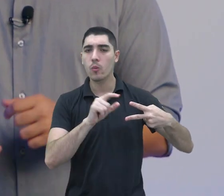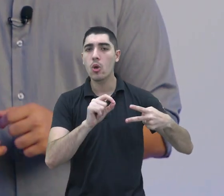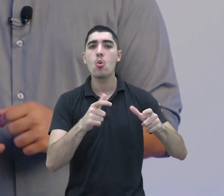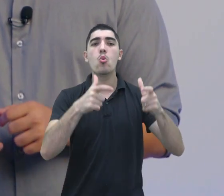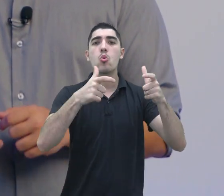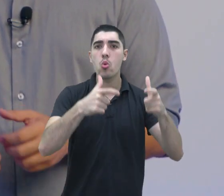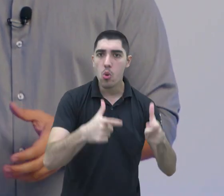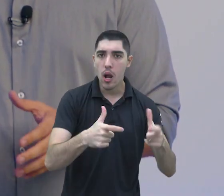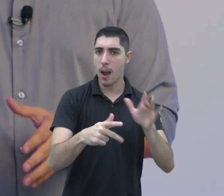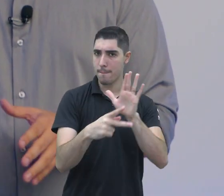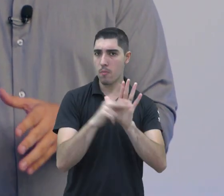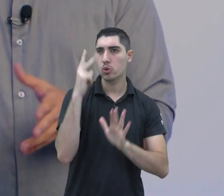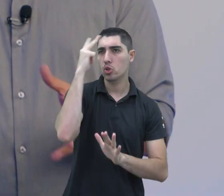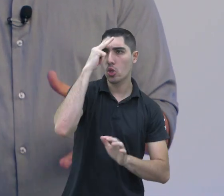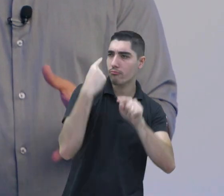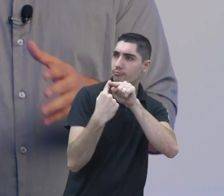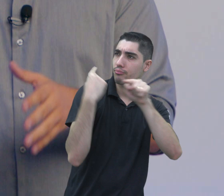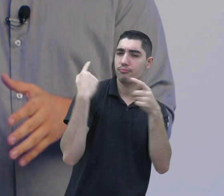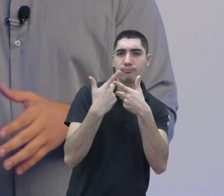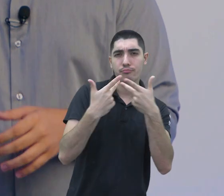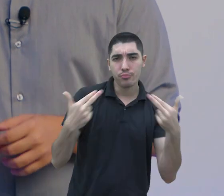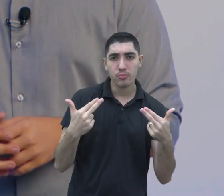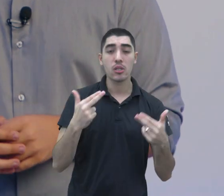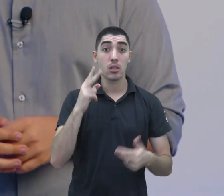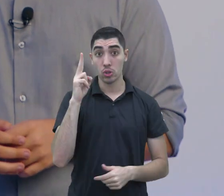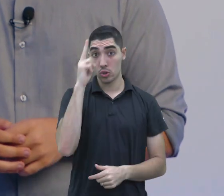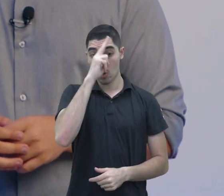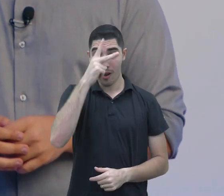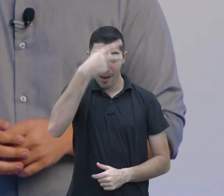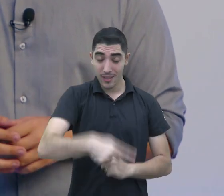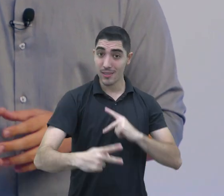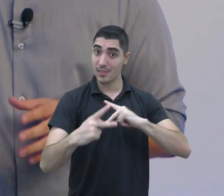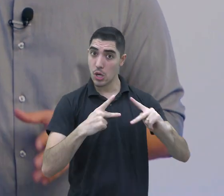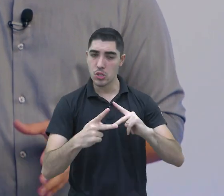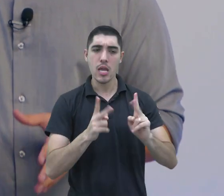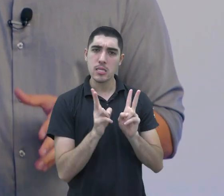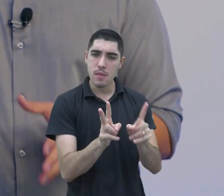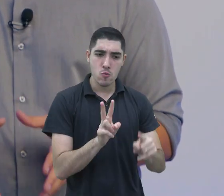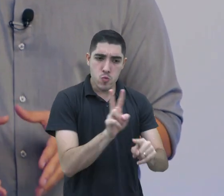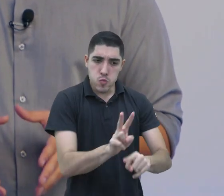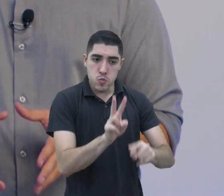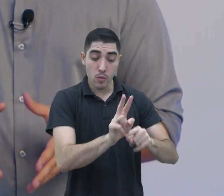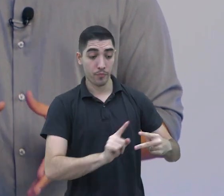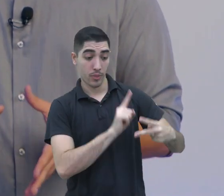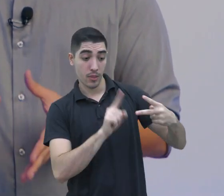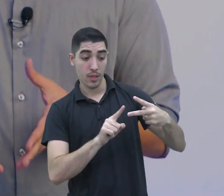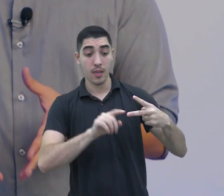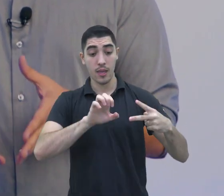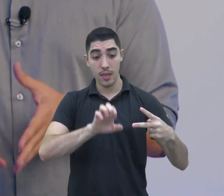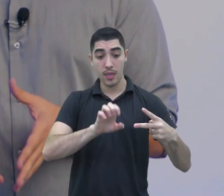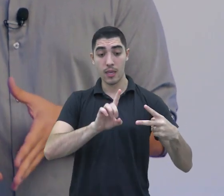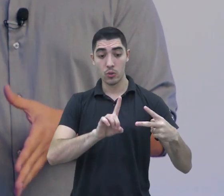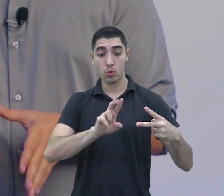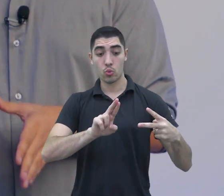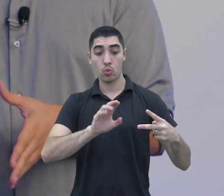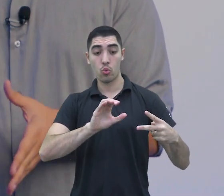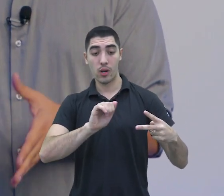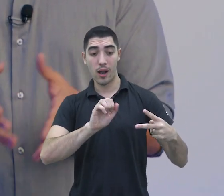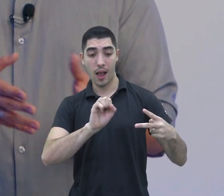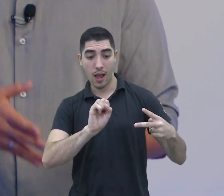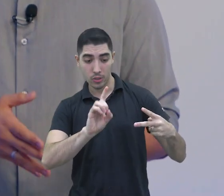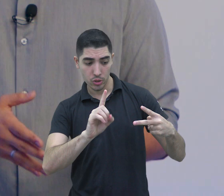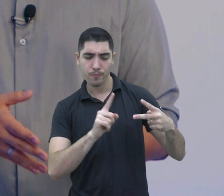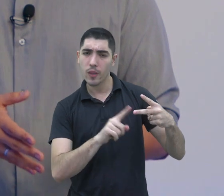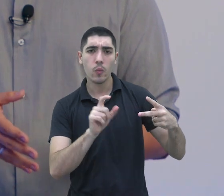O Pró-Memória, que busca promover a recuperação e a preservação da história de São José, e o EduCasd, ONG